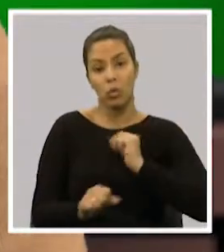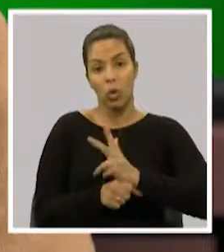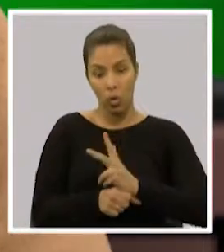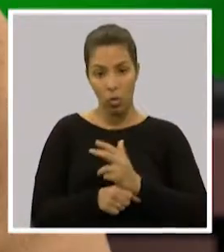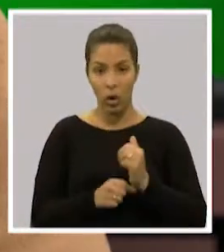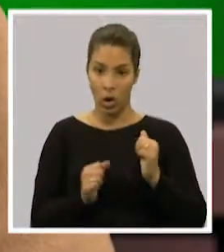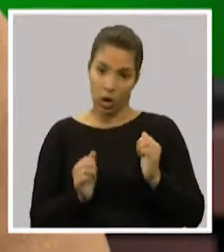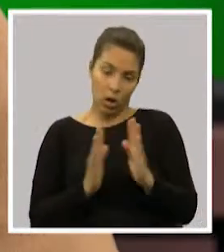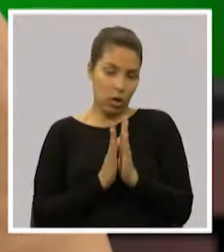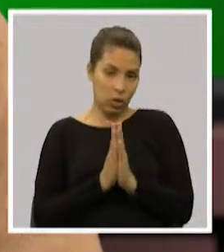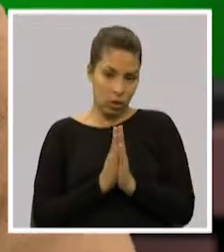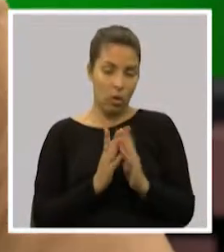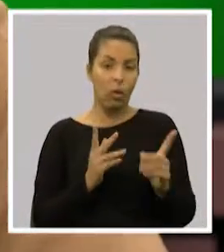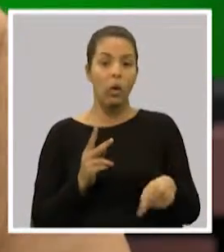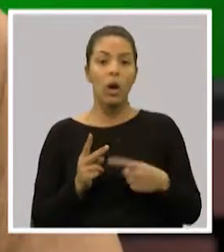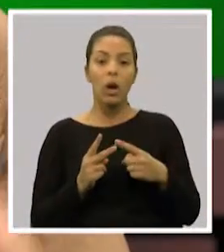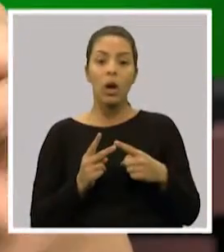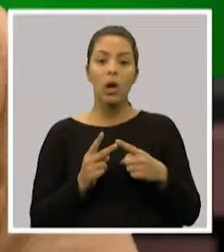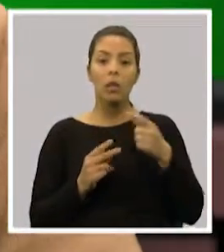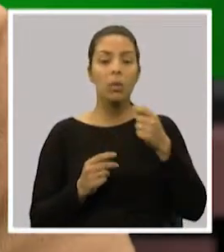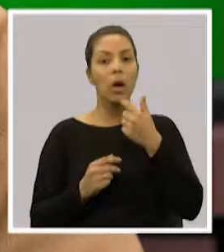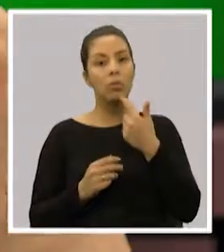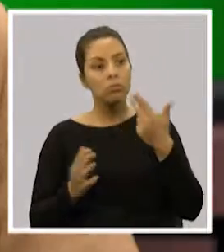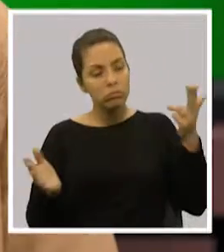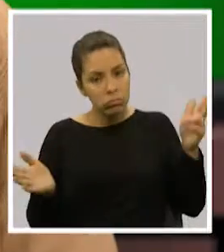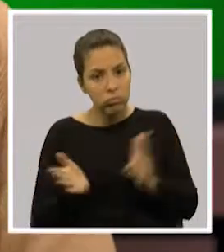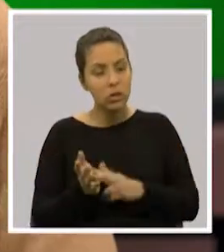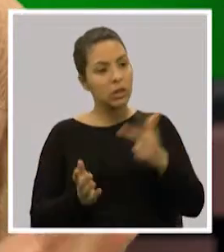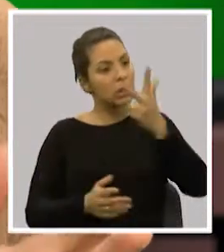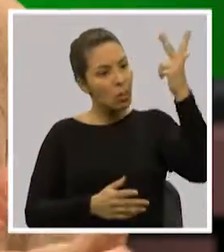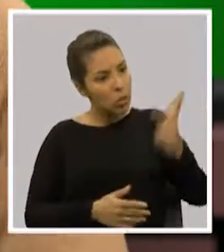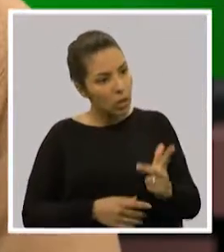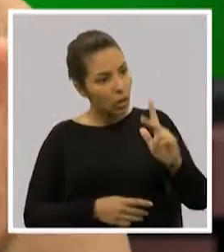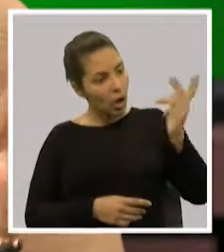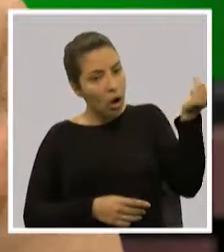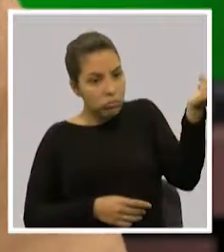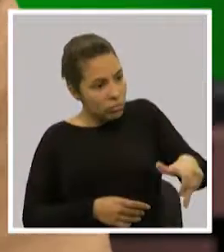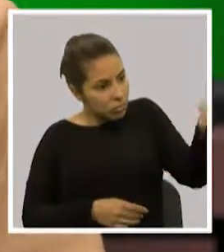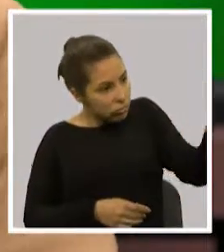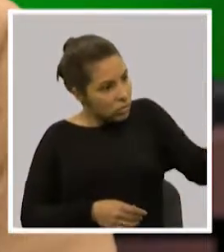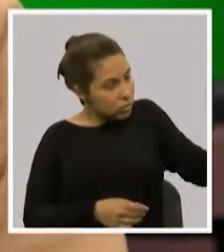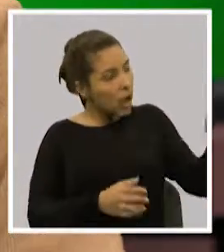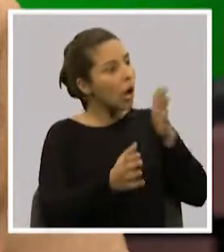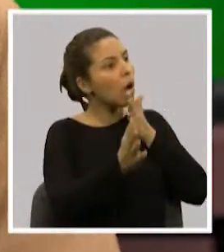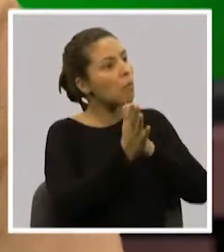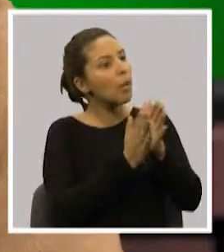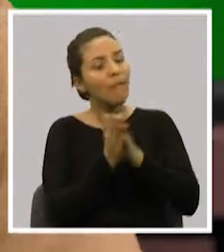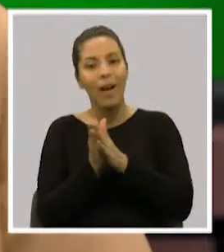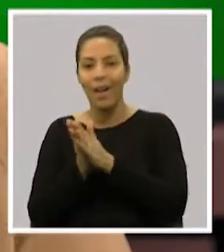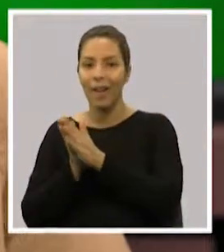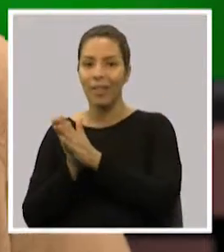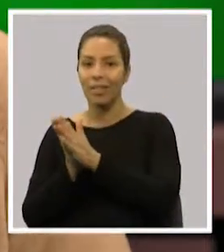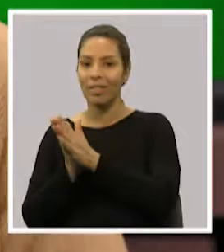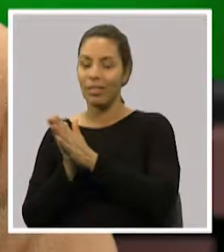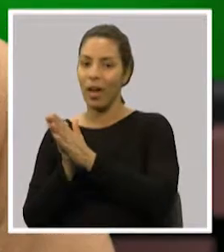porque, lealmente, deixam-se confrontar pela realidade segundo a totalidade dos seus fatores e não a redução de determinados fatores que lhe